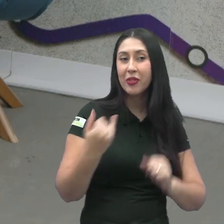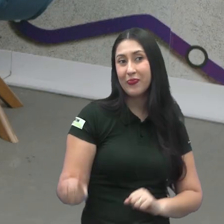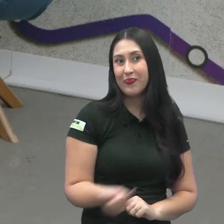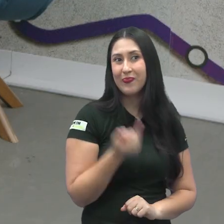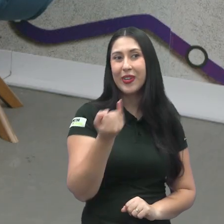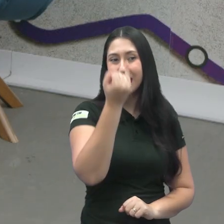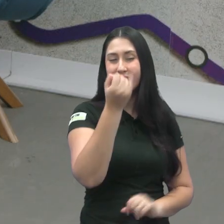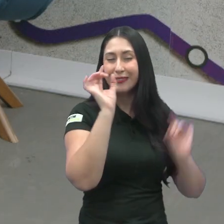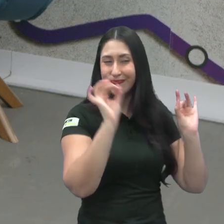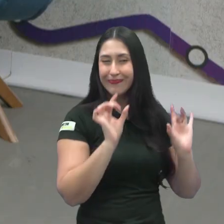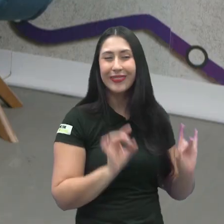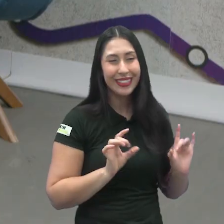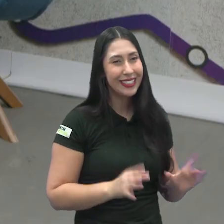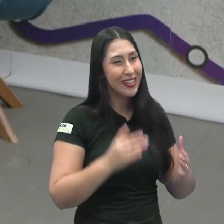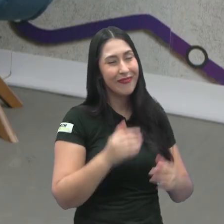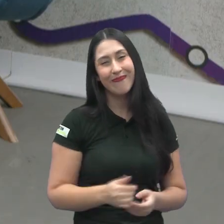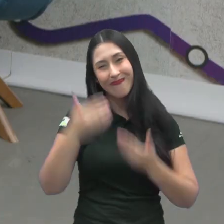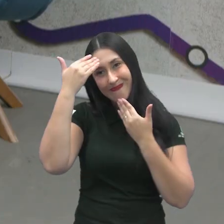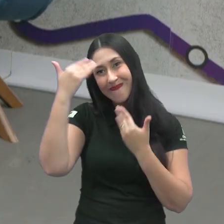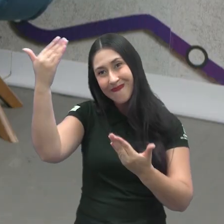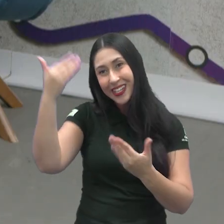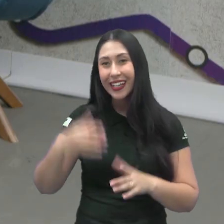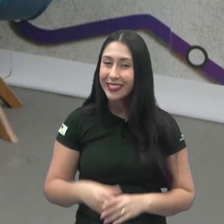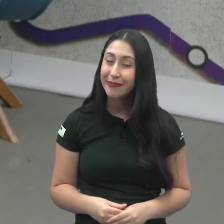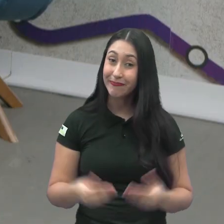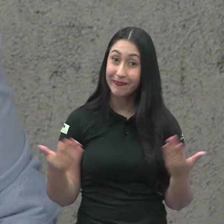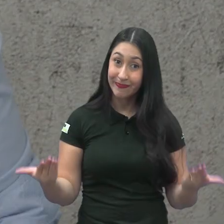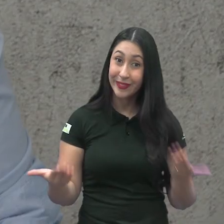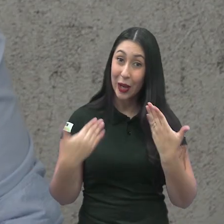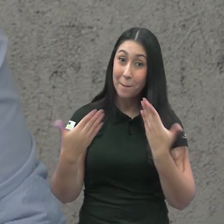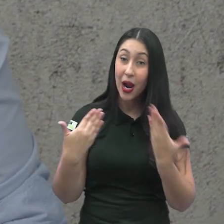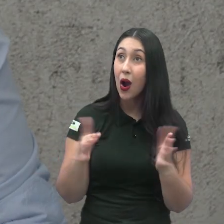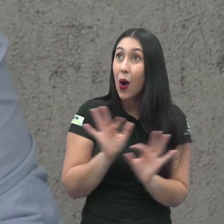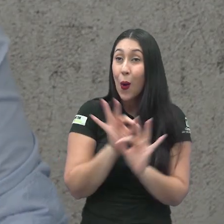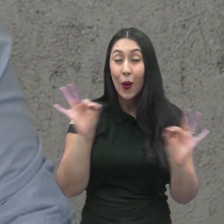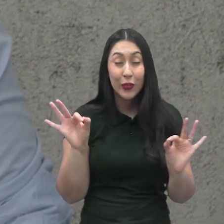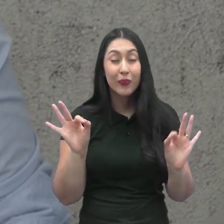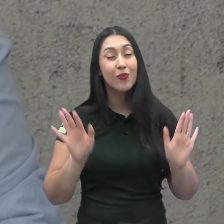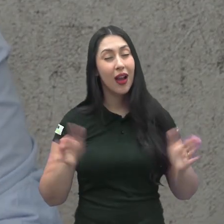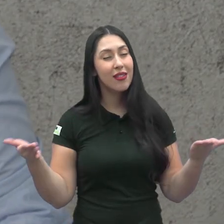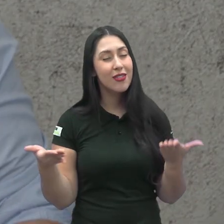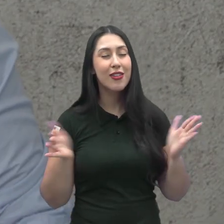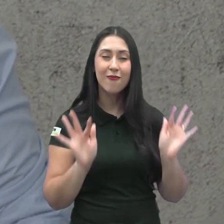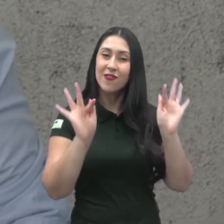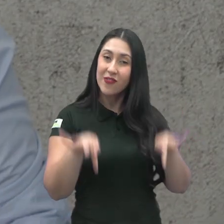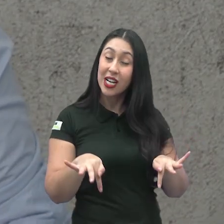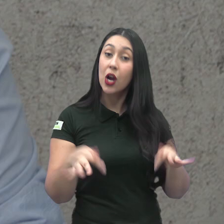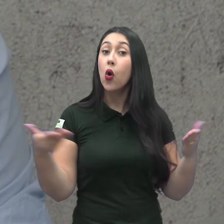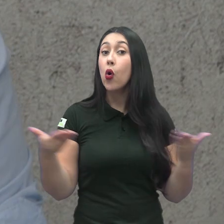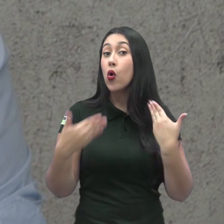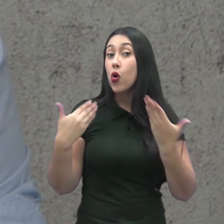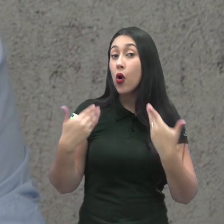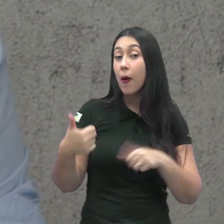papo valioso para quem quer seguir nessa carreira. Muito obrigado, Rafael. É isso aí, gente. Nosso papo foi ótimo, chegou ao fim. Hoje a